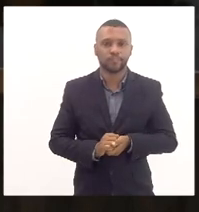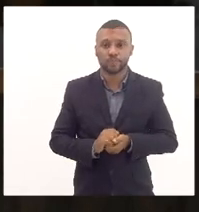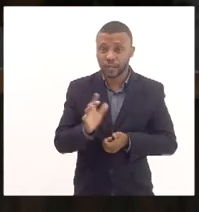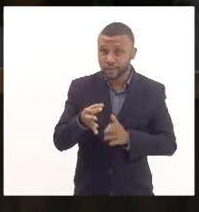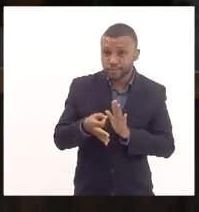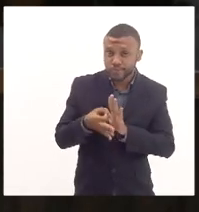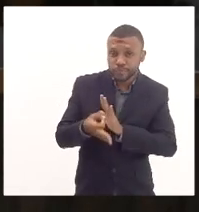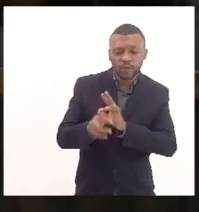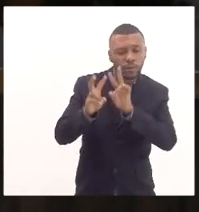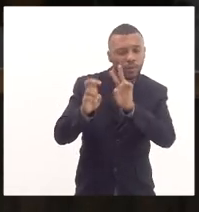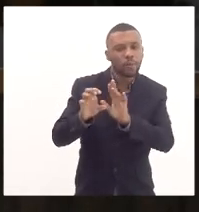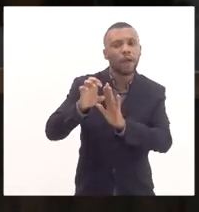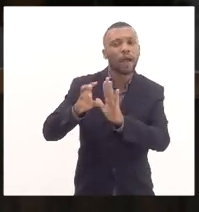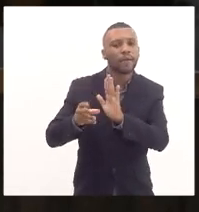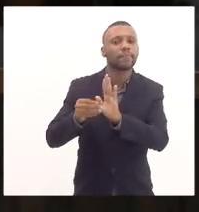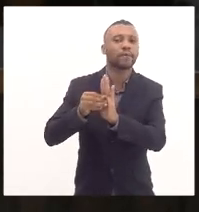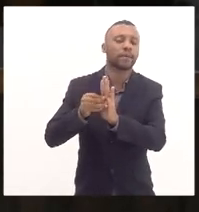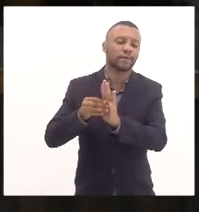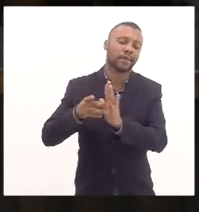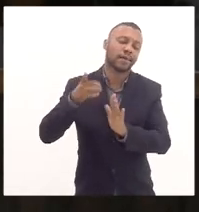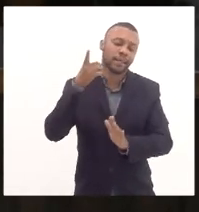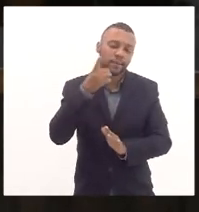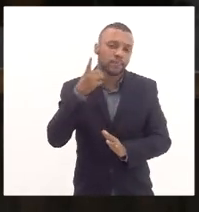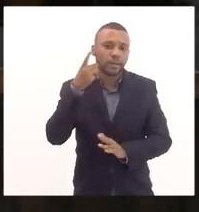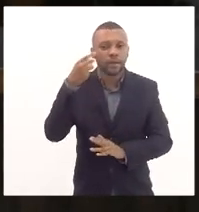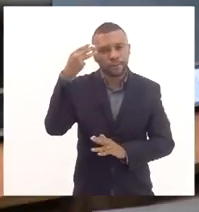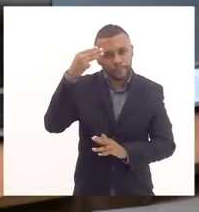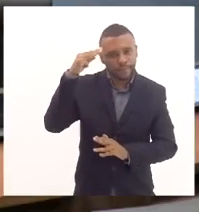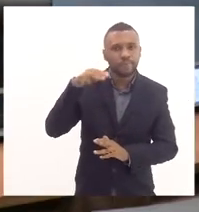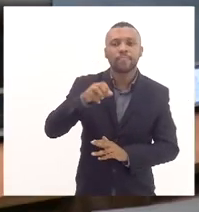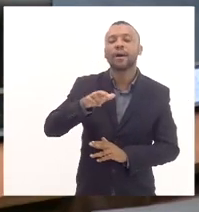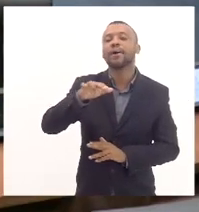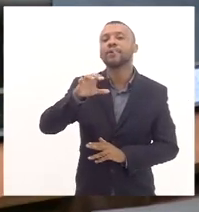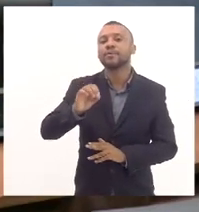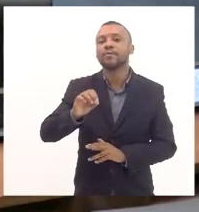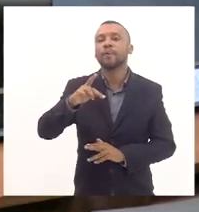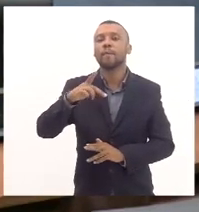as emendas de plenário Deputado Márcio Pacheco